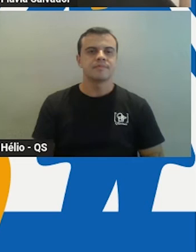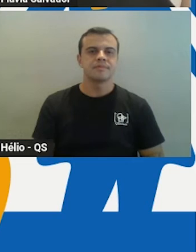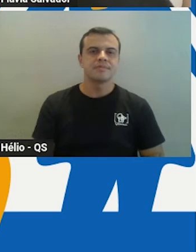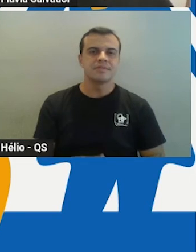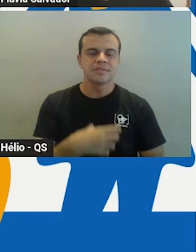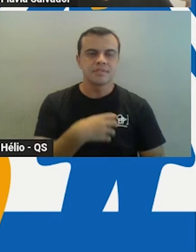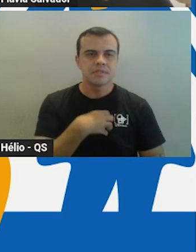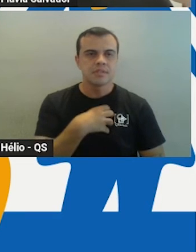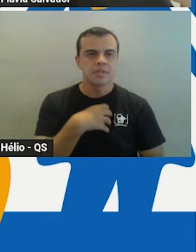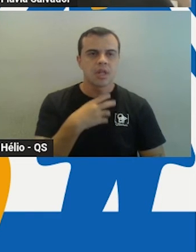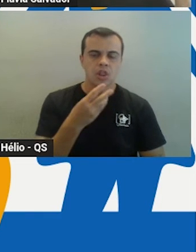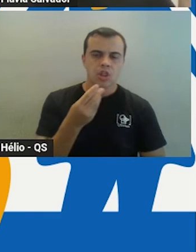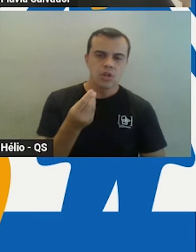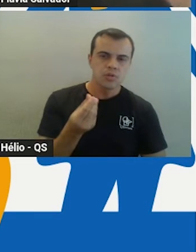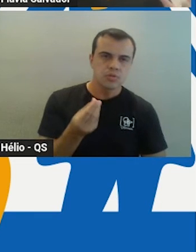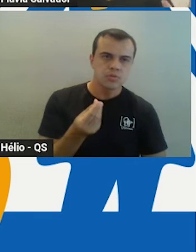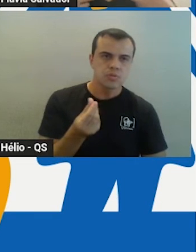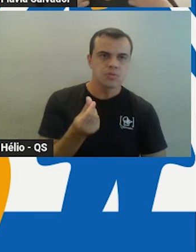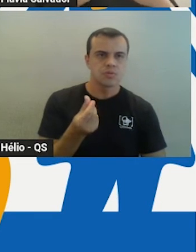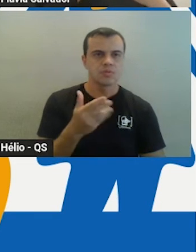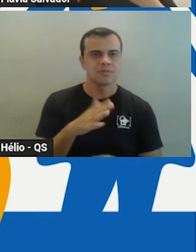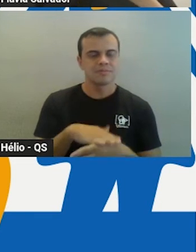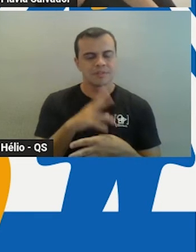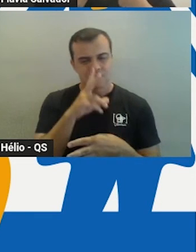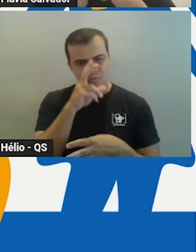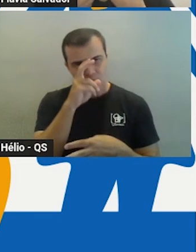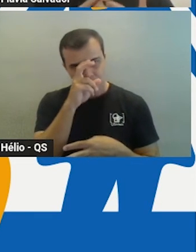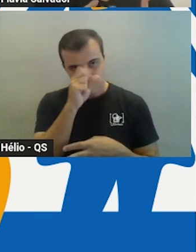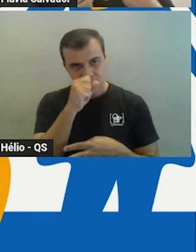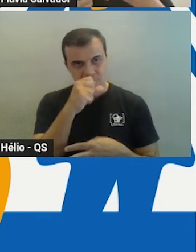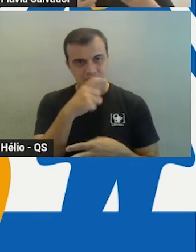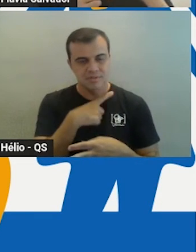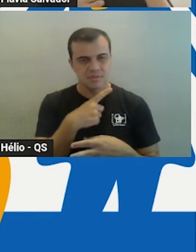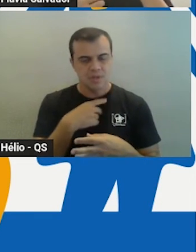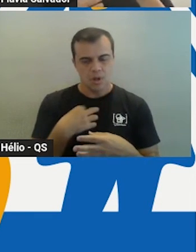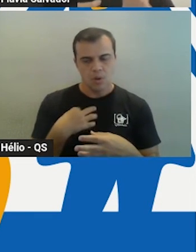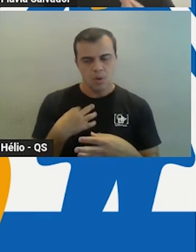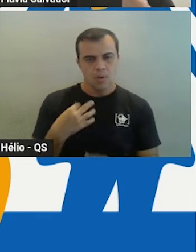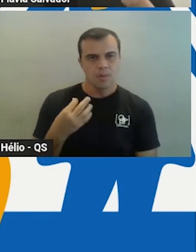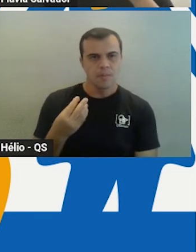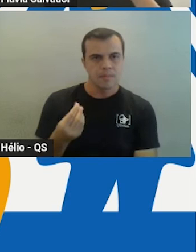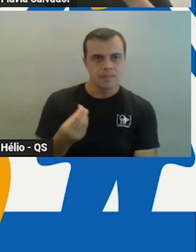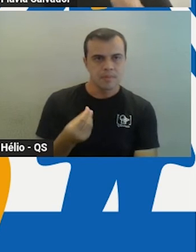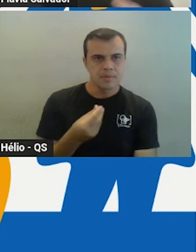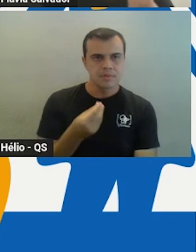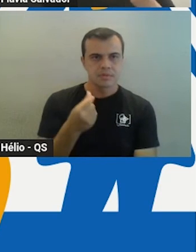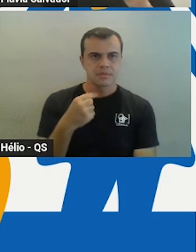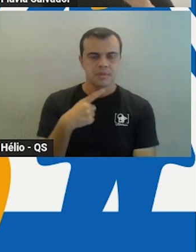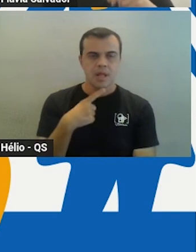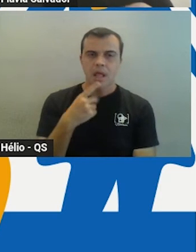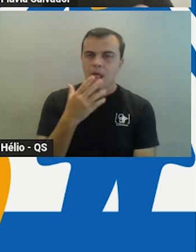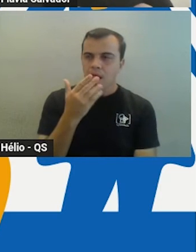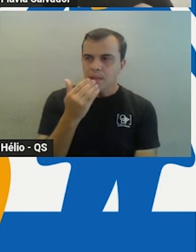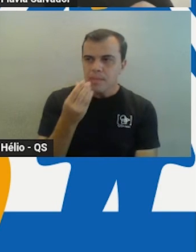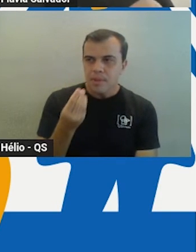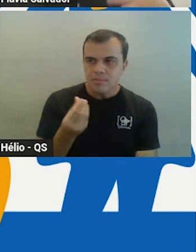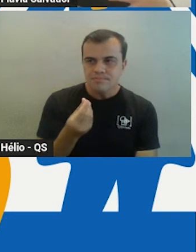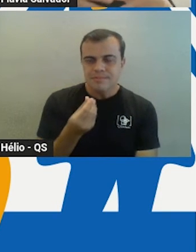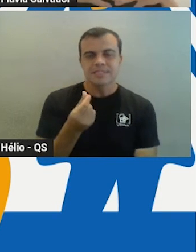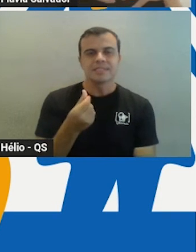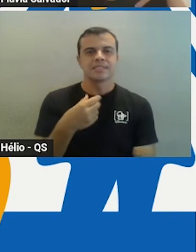sentir a textura é mais intenso, sentir a textura de roupa é mais intenso, a textura dos alimentos é mais